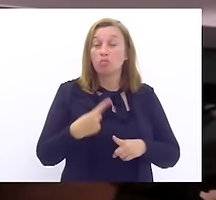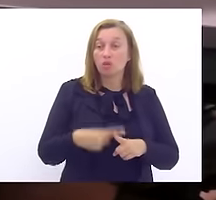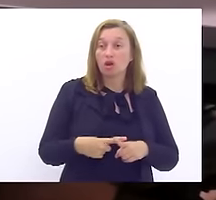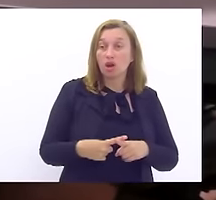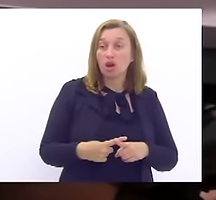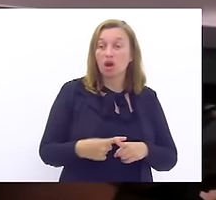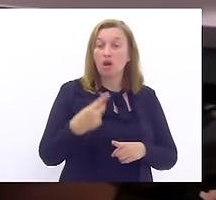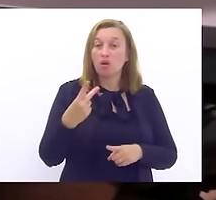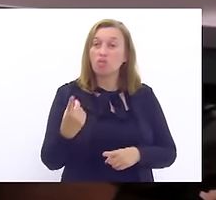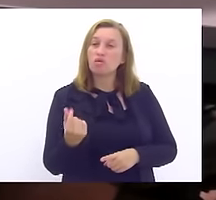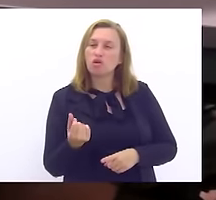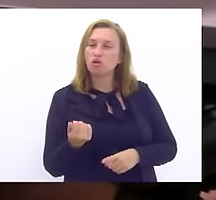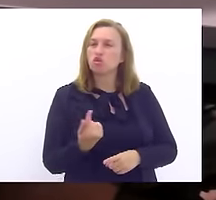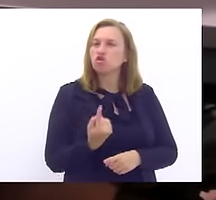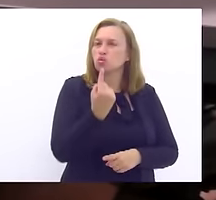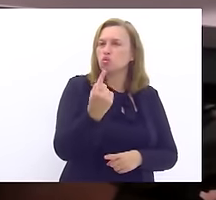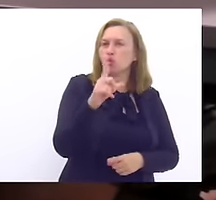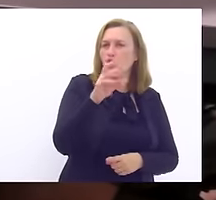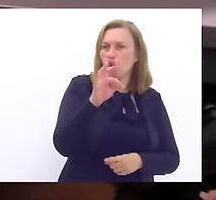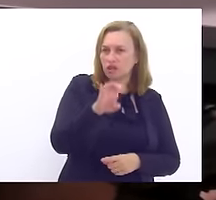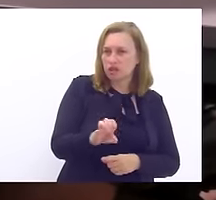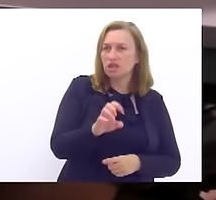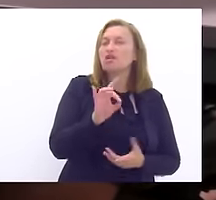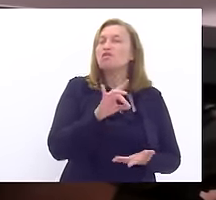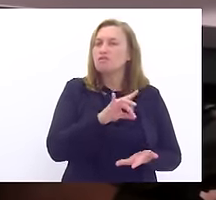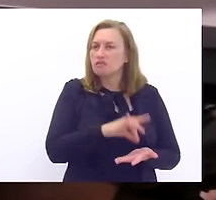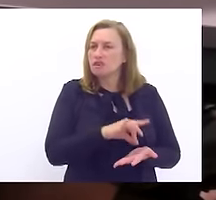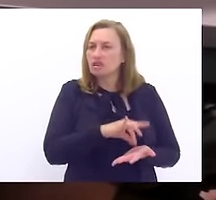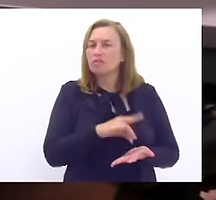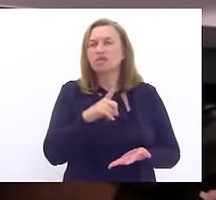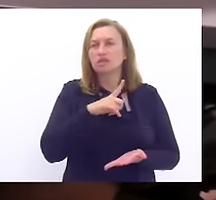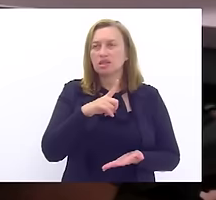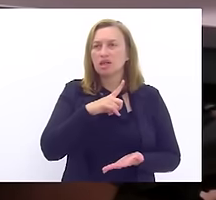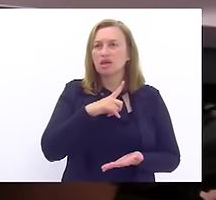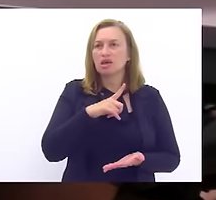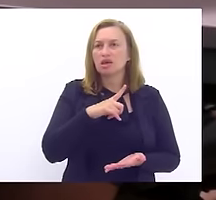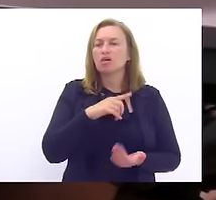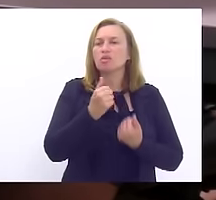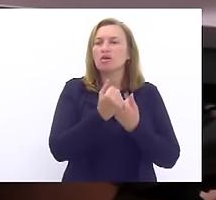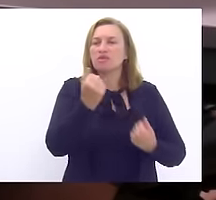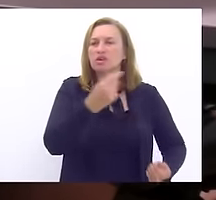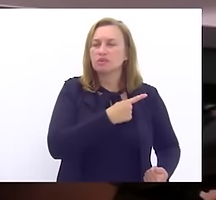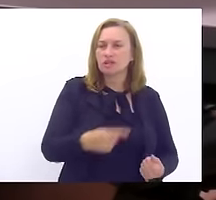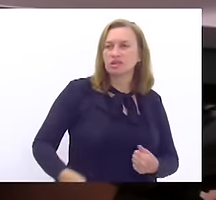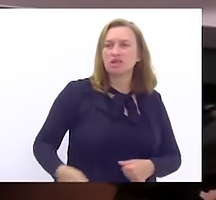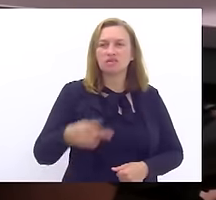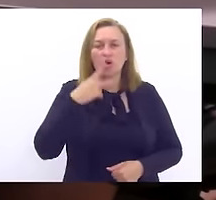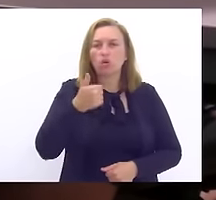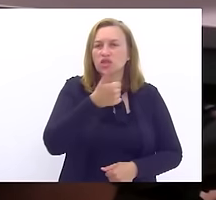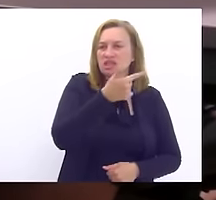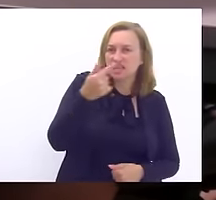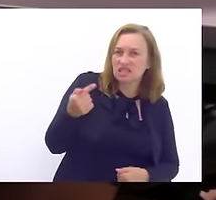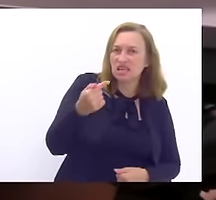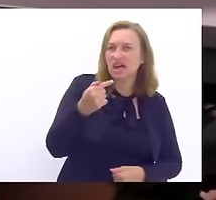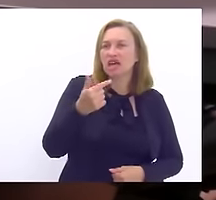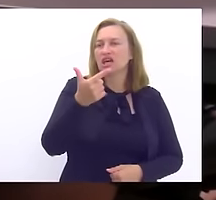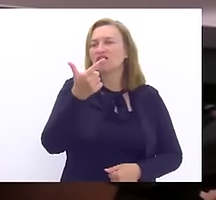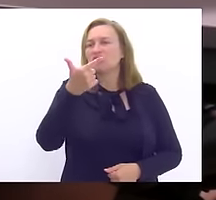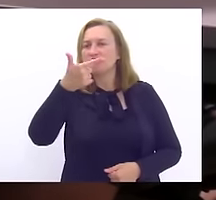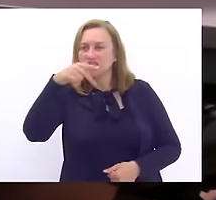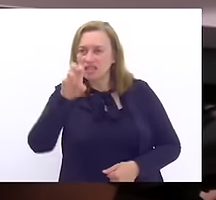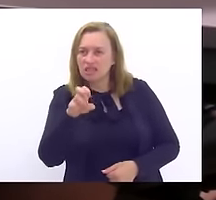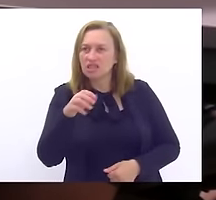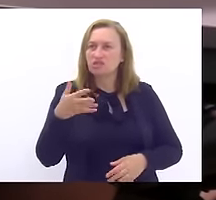fidedigno mas de um lote Então realmente existe como a vice-presidente expanou aqui no início 17 mas 25